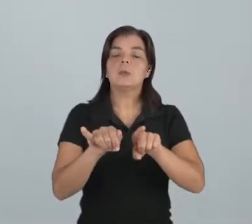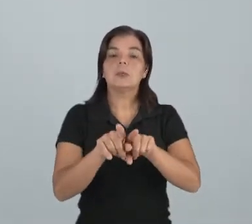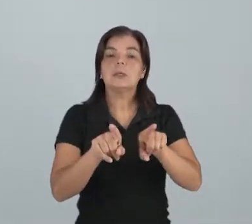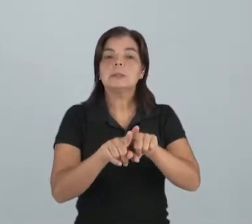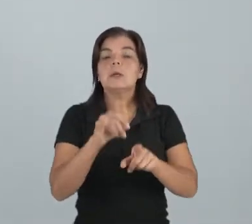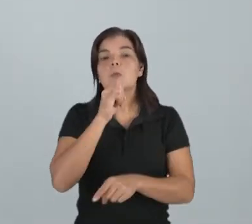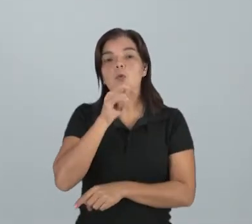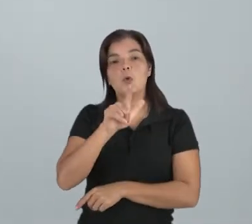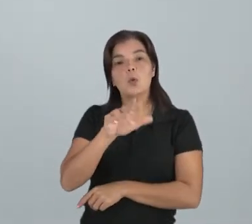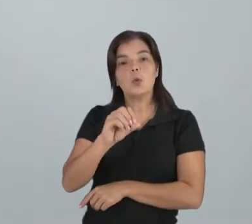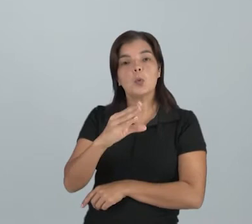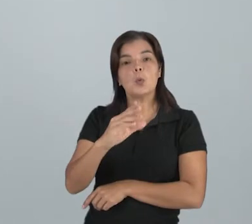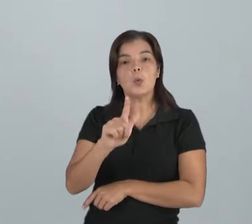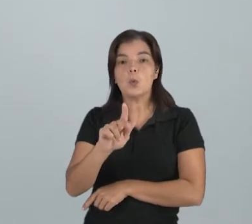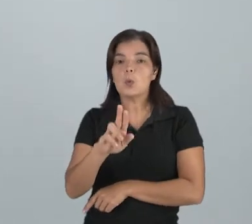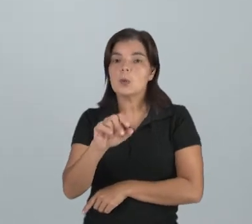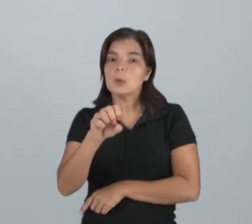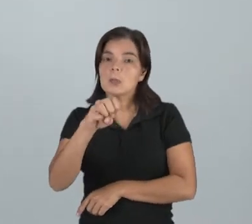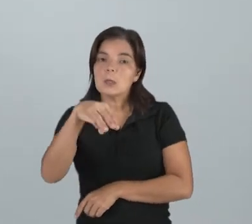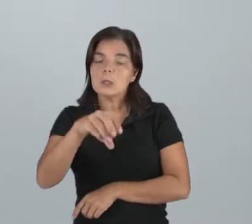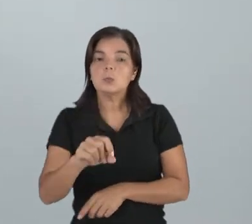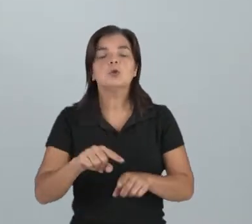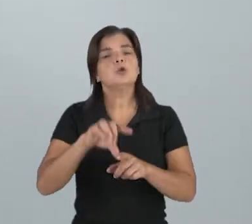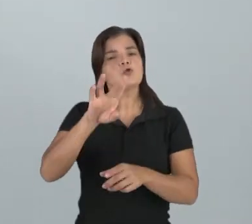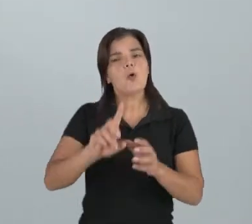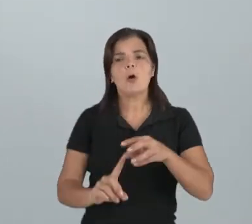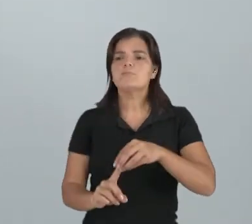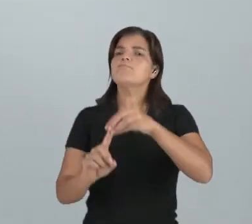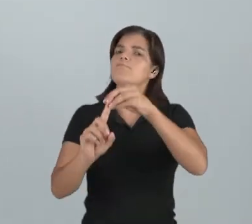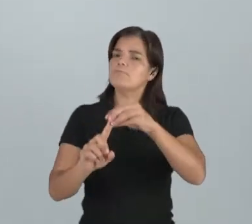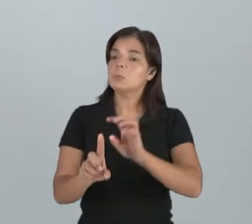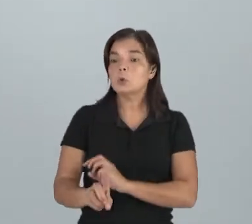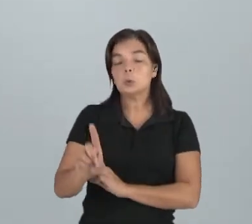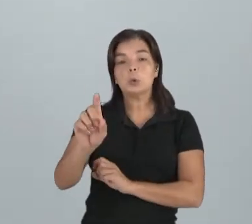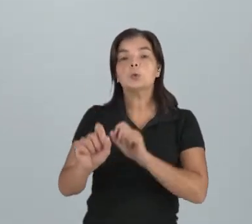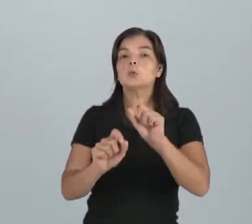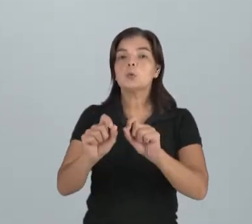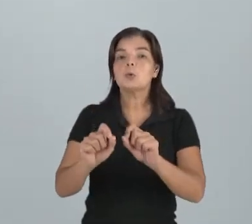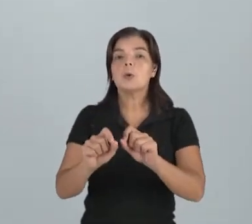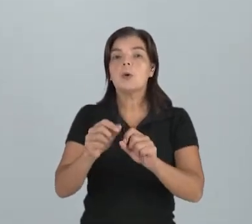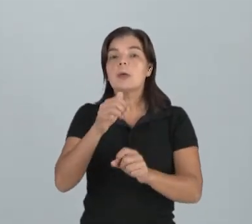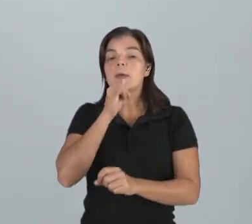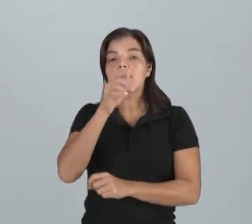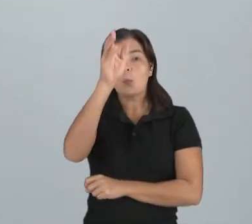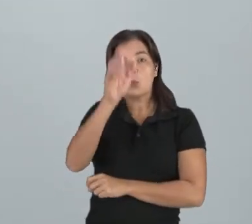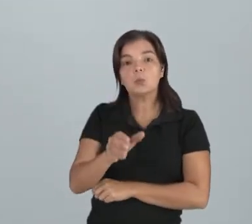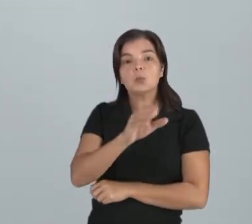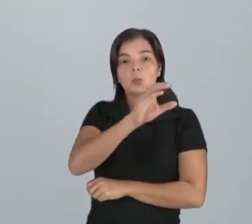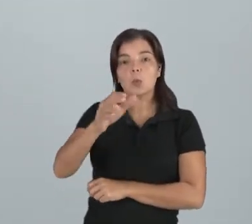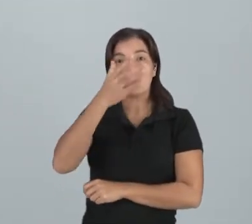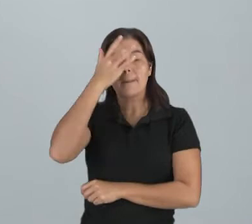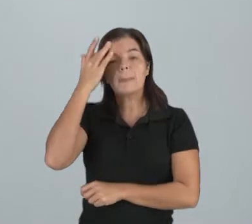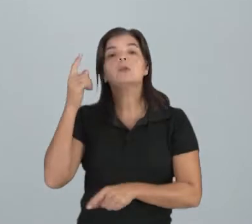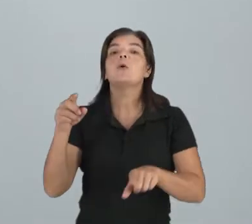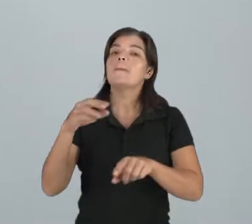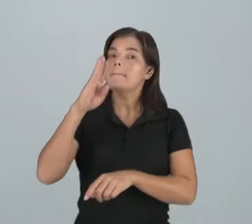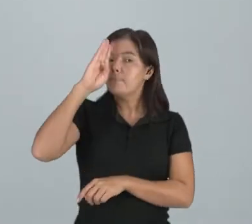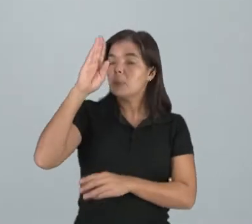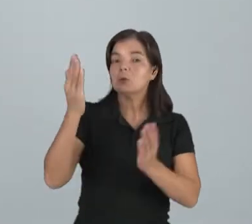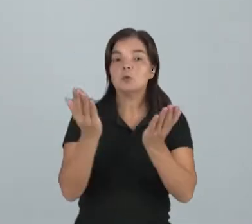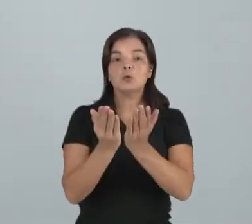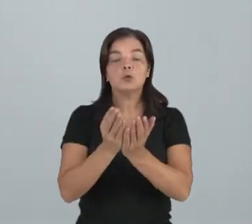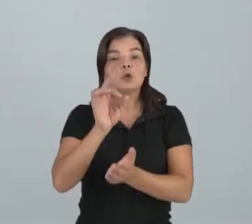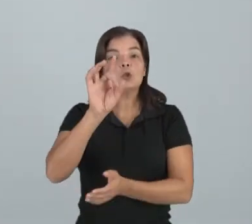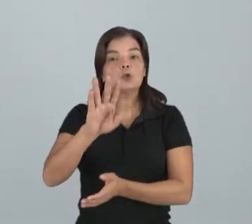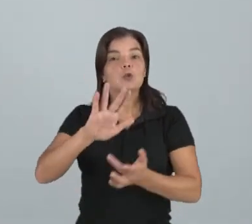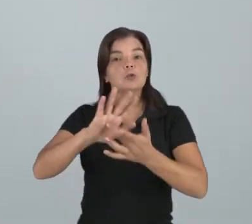exemplo. Há religiões que dizem, ó, só há uma mediação entre nós e o transcendente. Os cristãos, por exemplo, principalmente os protestantes, só